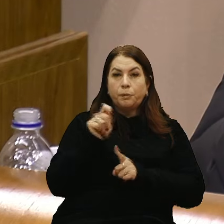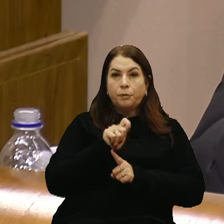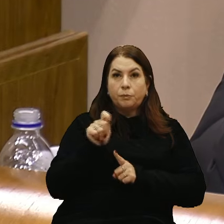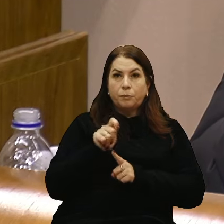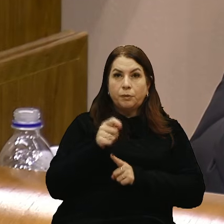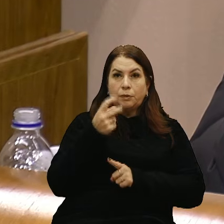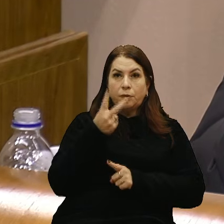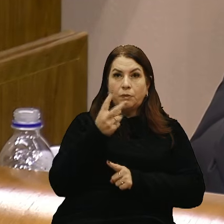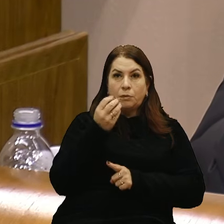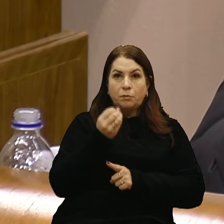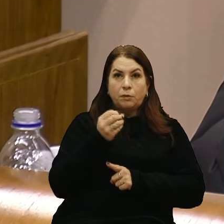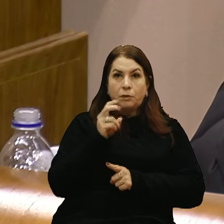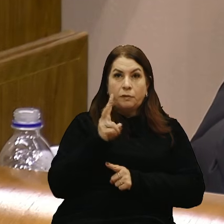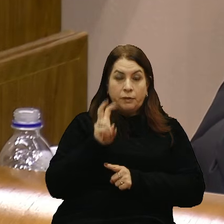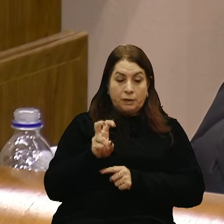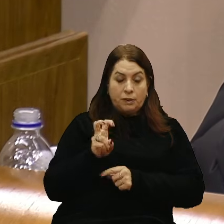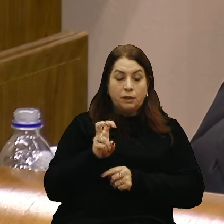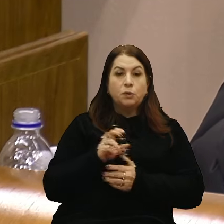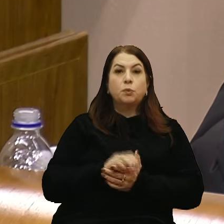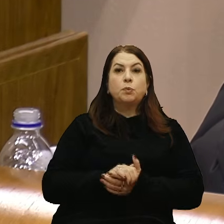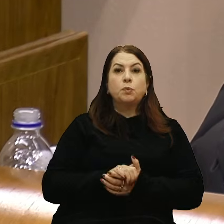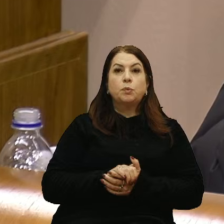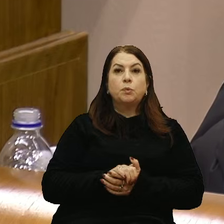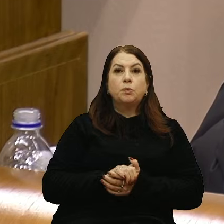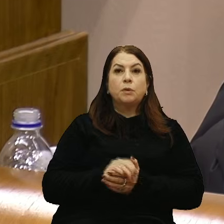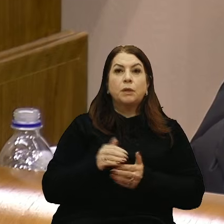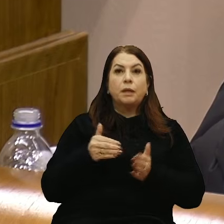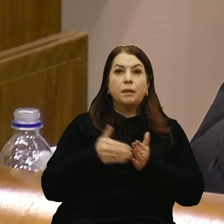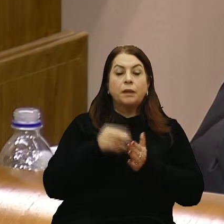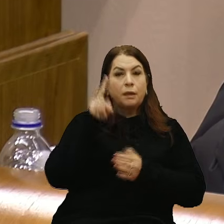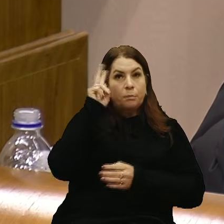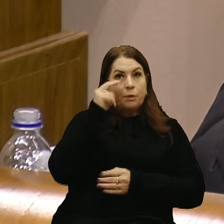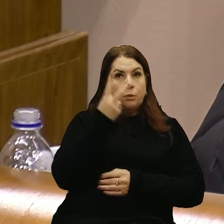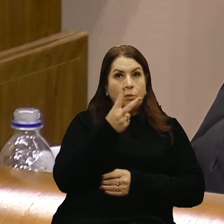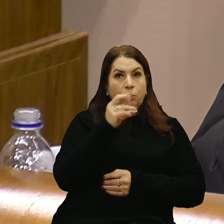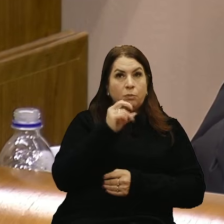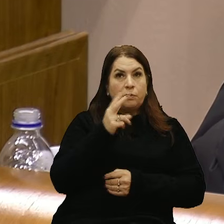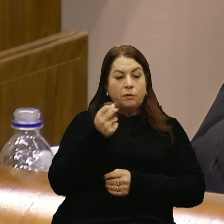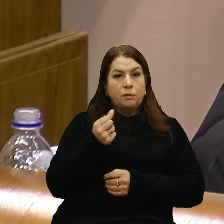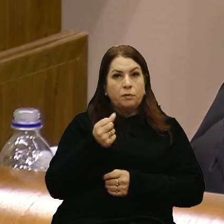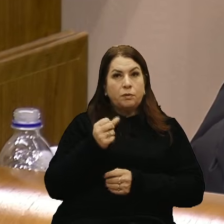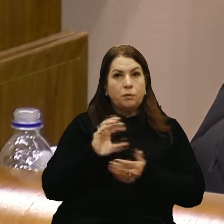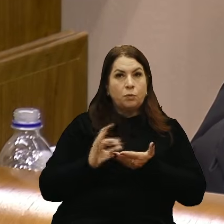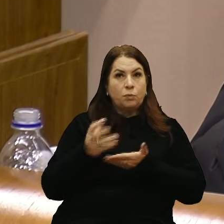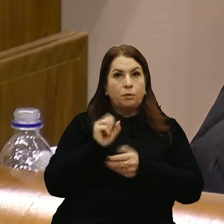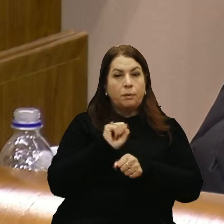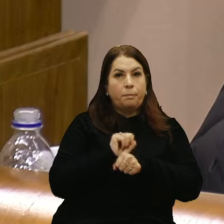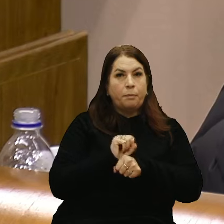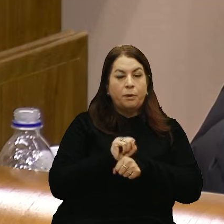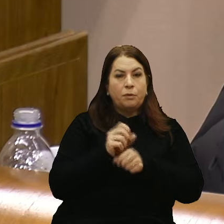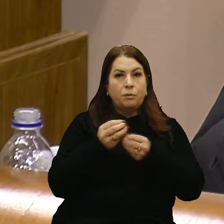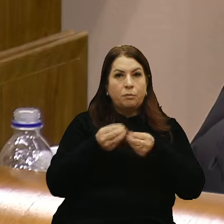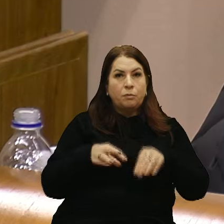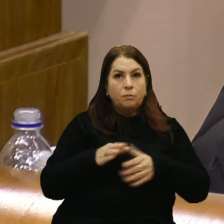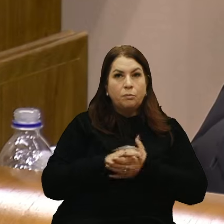de 2025 a abril de 2026, a Codeca parou de dar